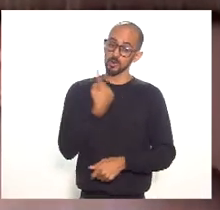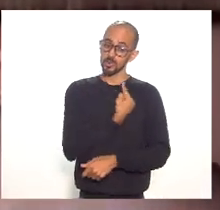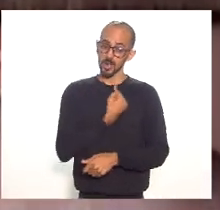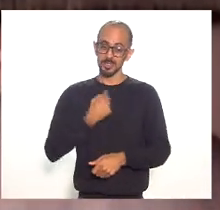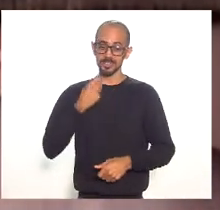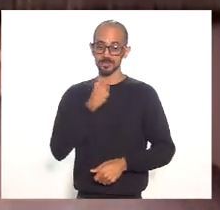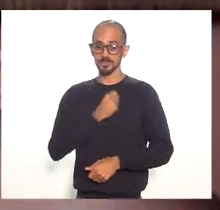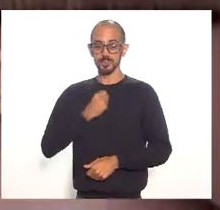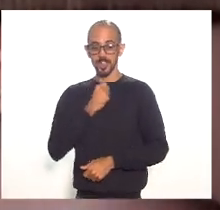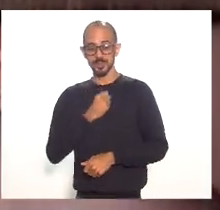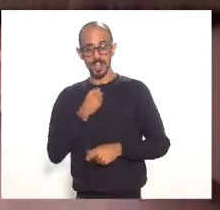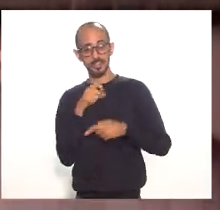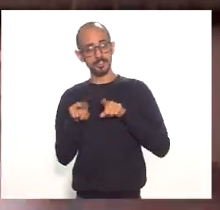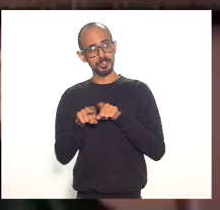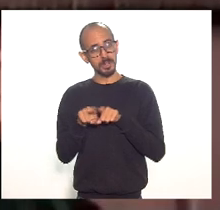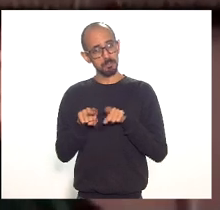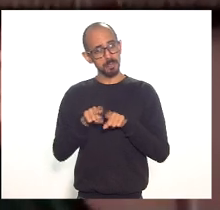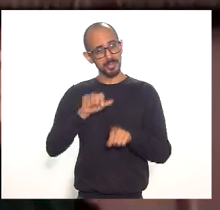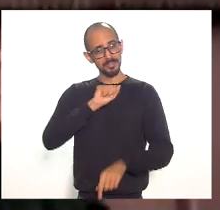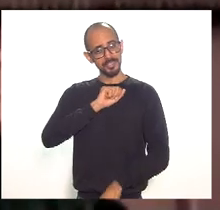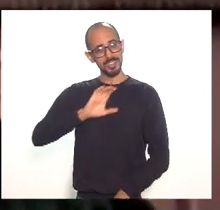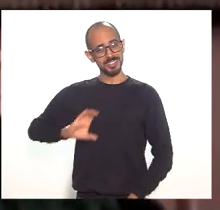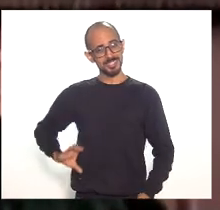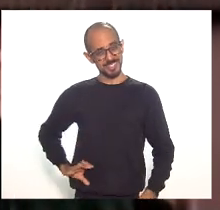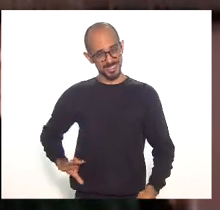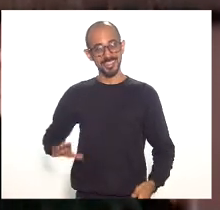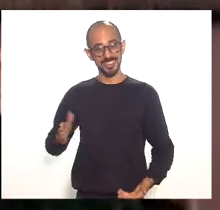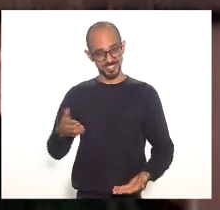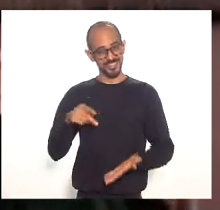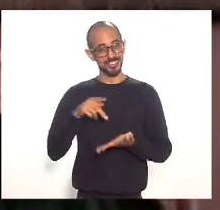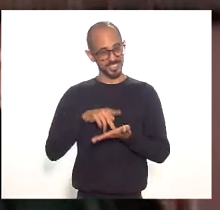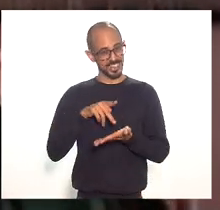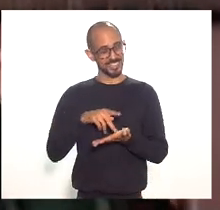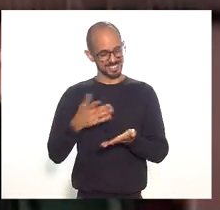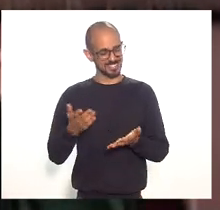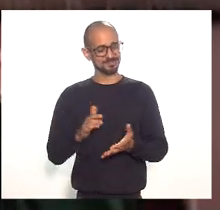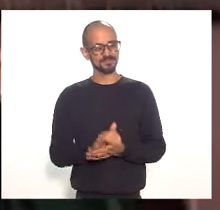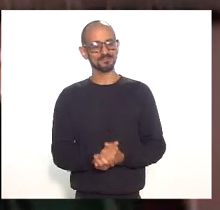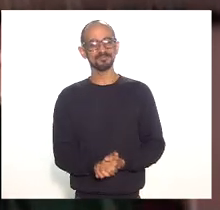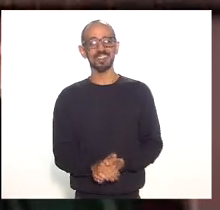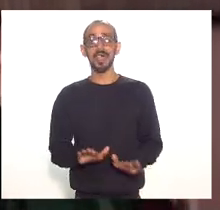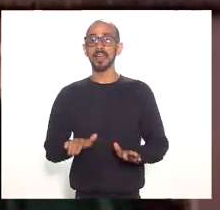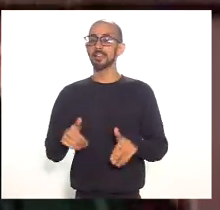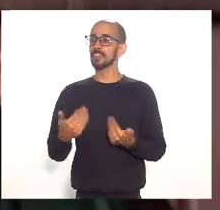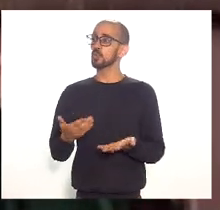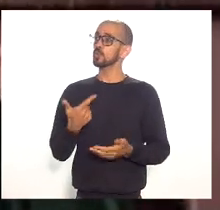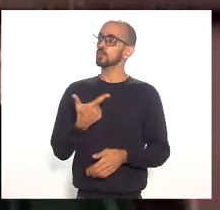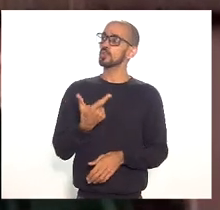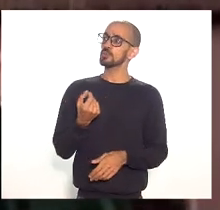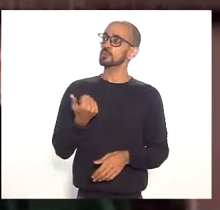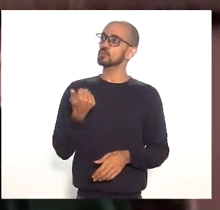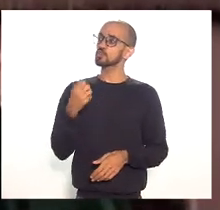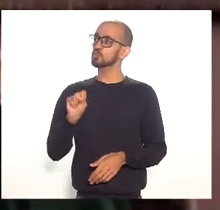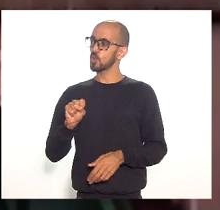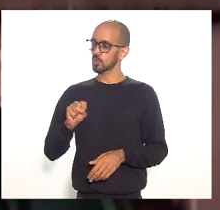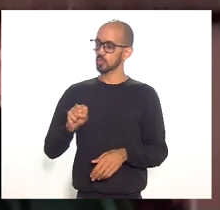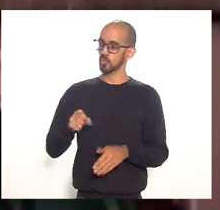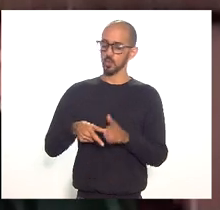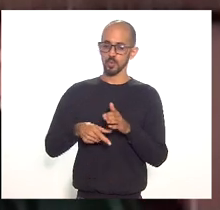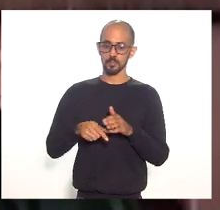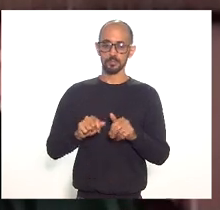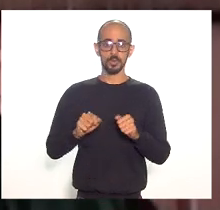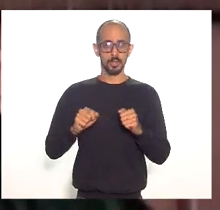nosso presidente, André Siciliano, né? Obviamente. Em 2018, e antes de mais